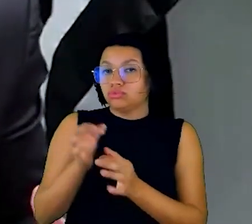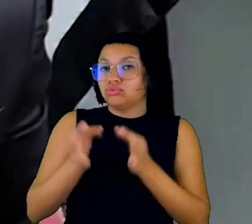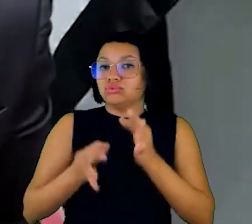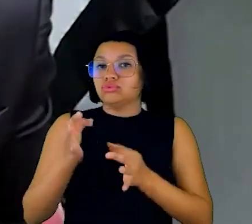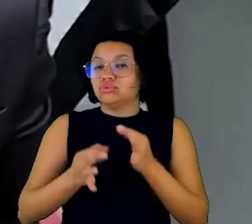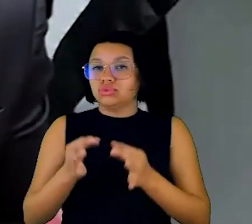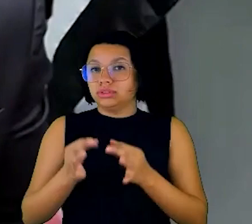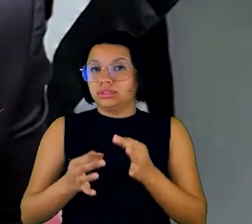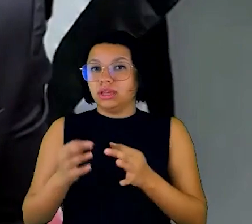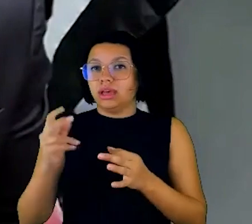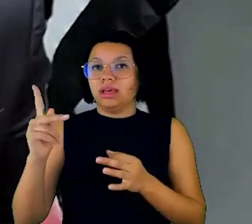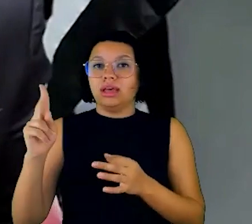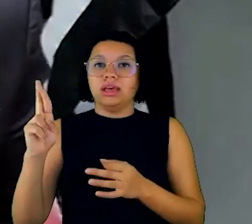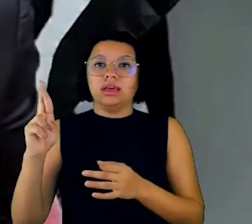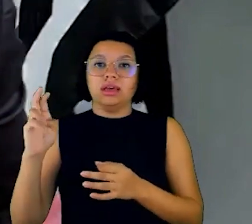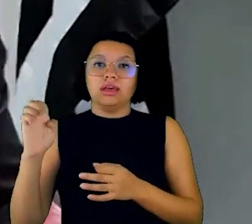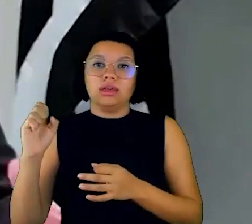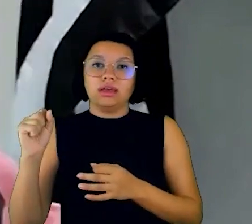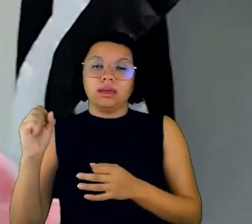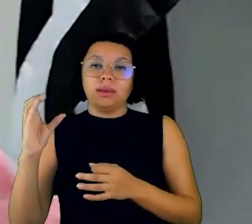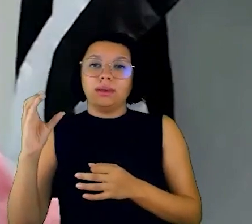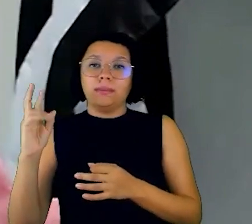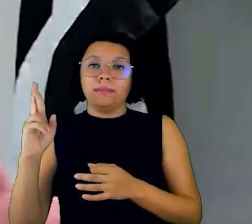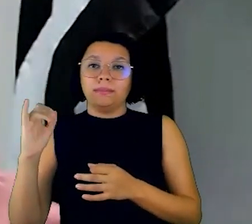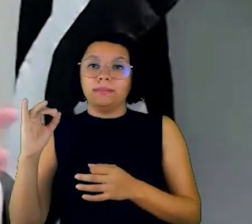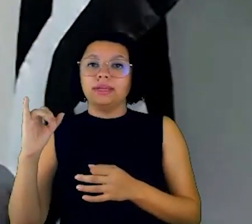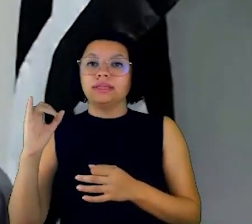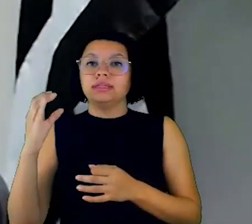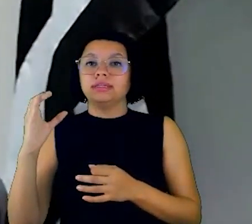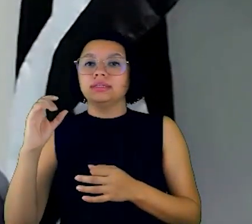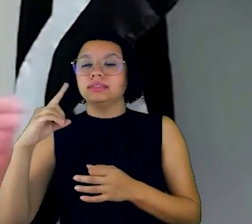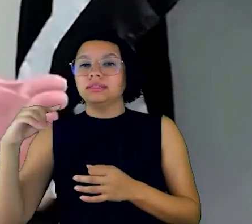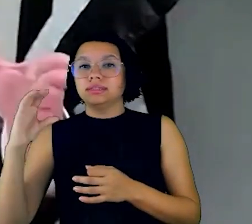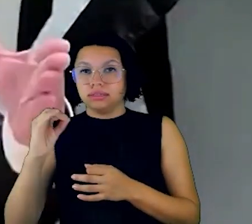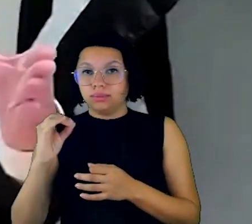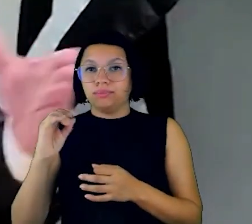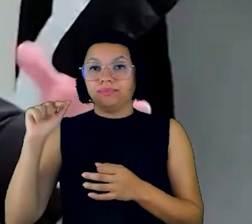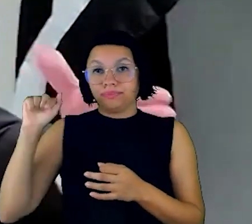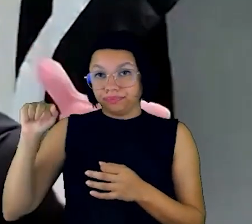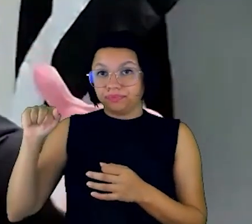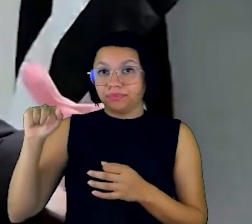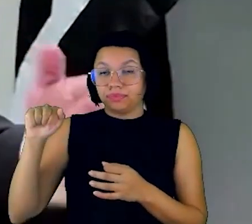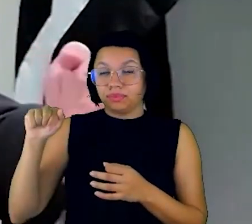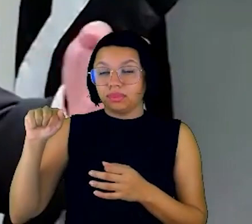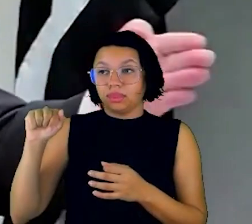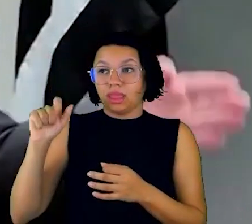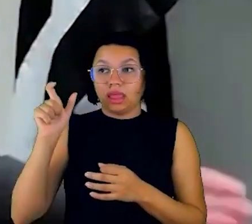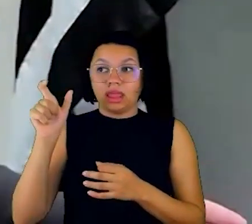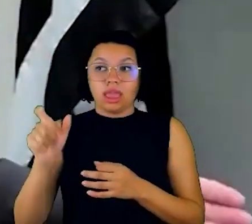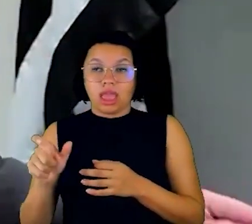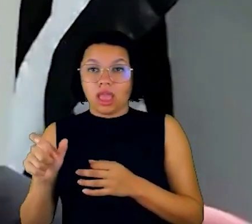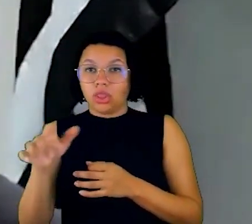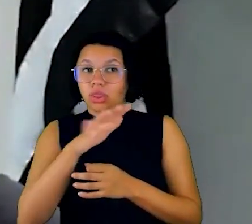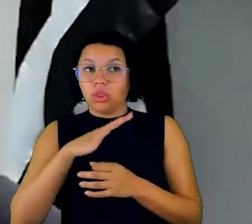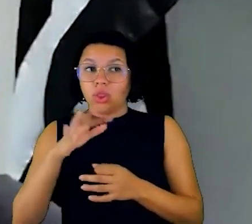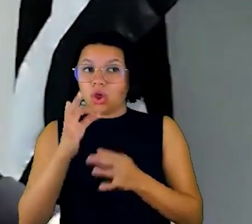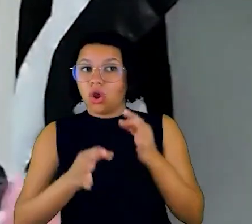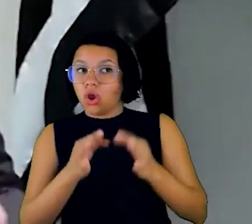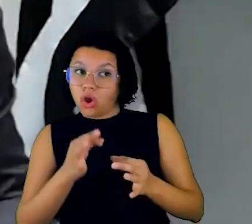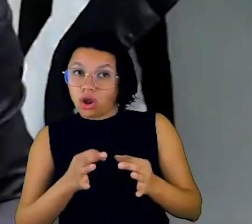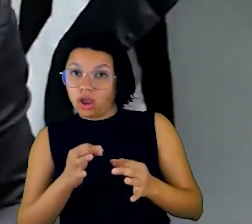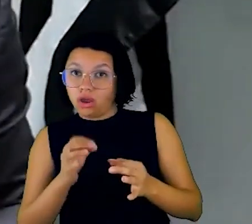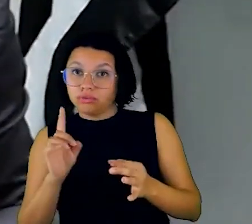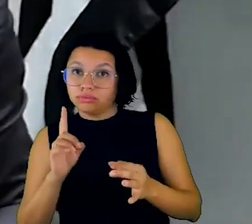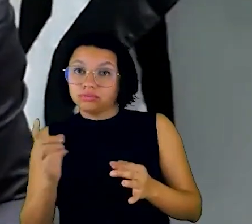judiciário. A prescrição. A única diferença, meus caros, é que a prescrição, ao invés de se dar no âmbito